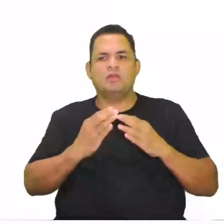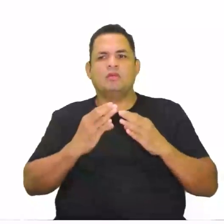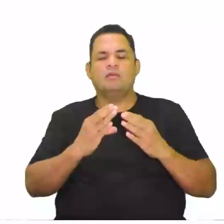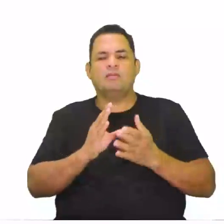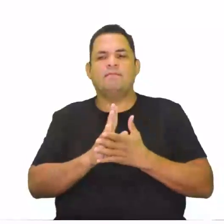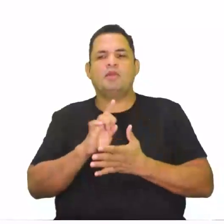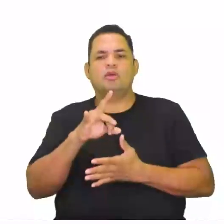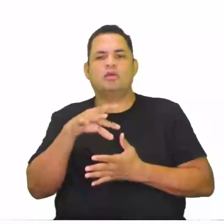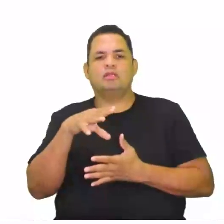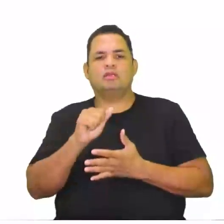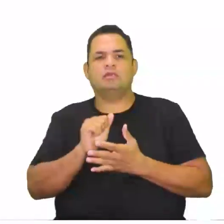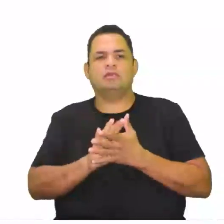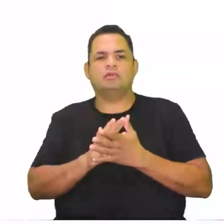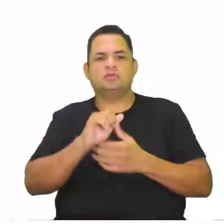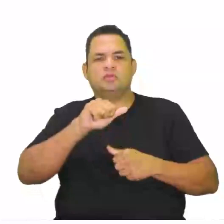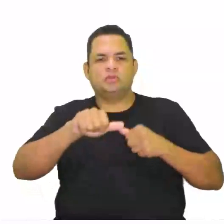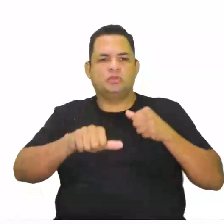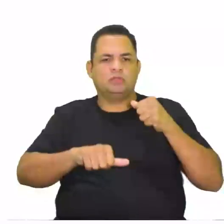grupos bloqueadores,